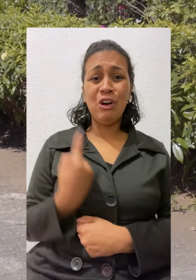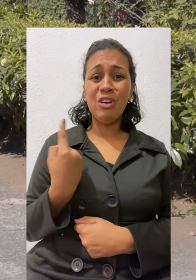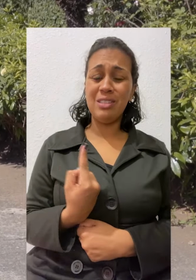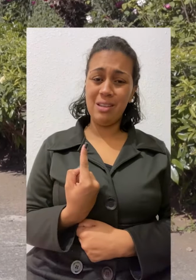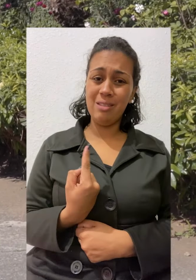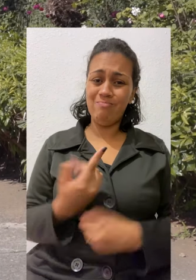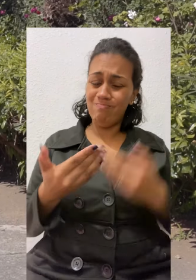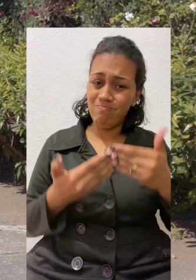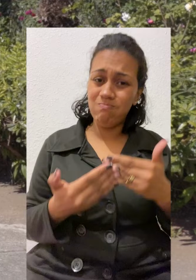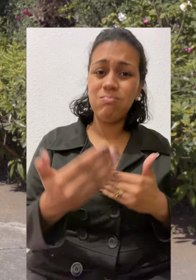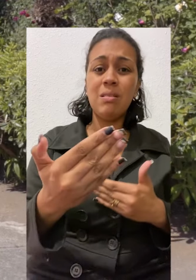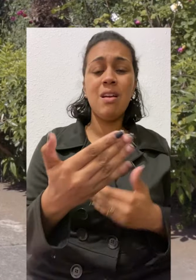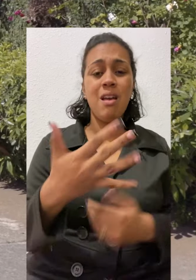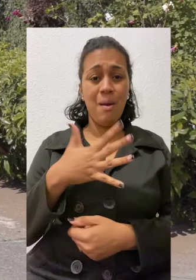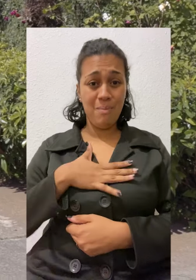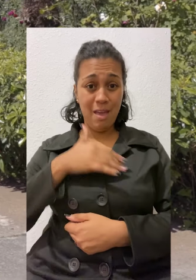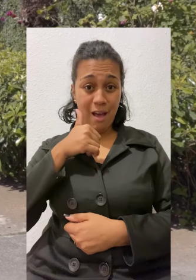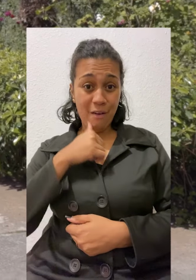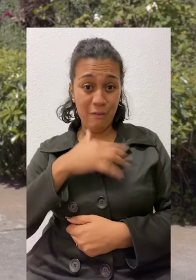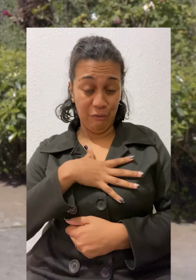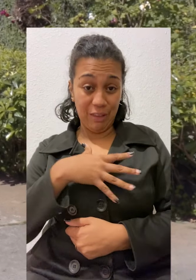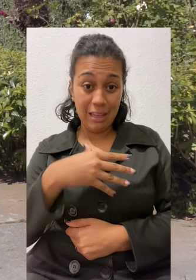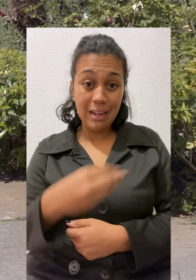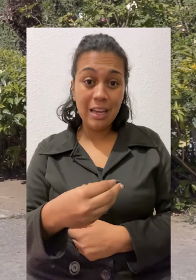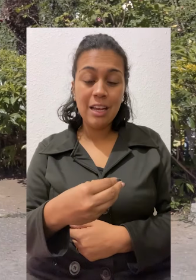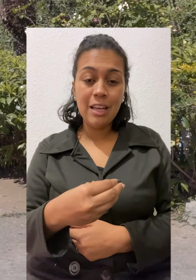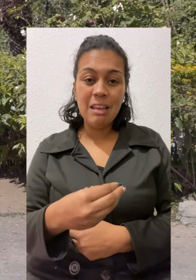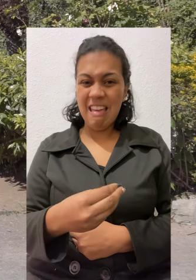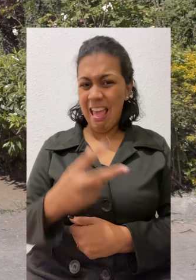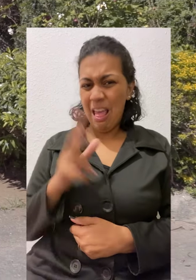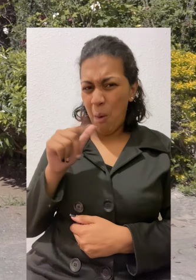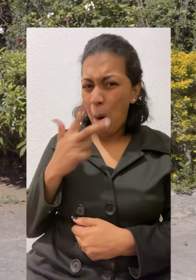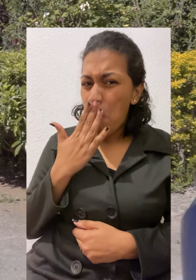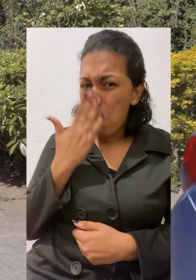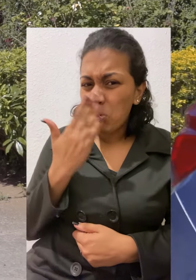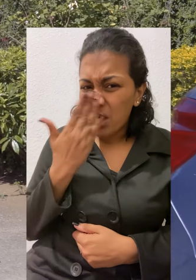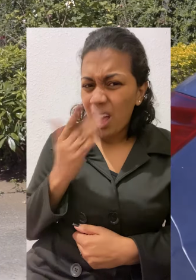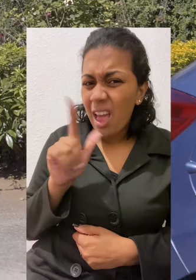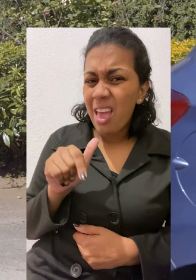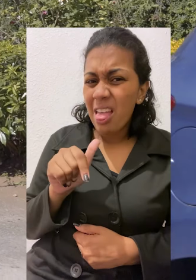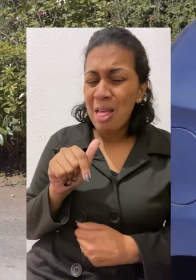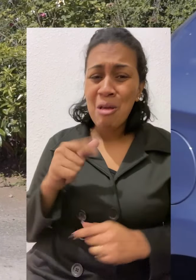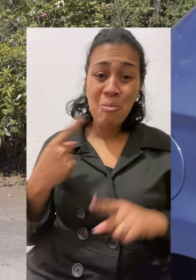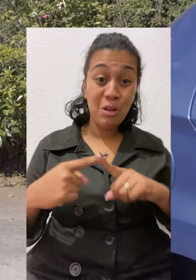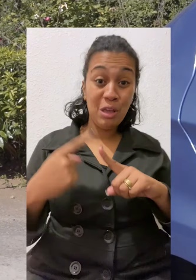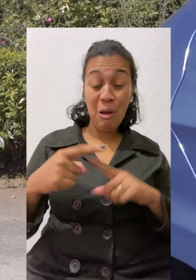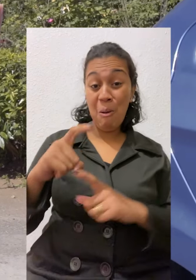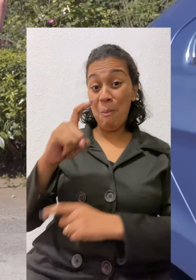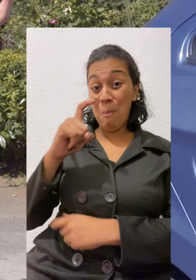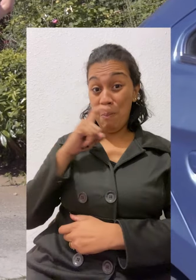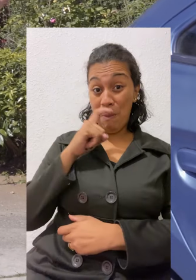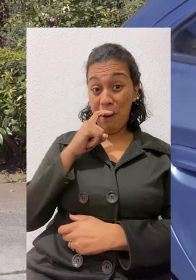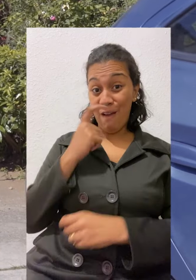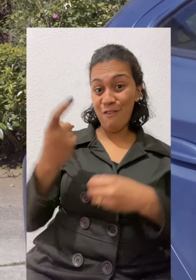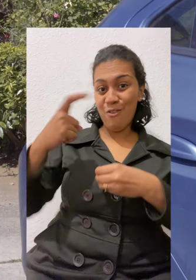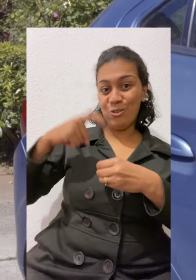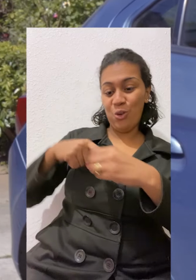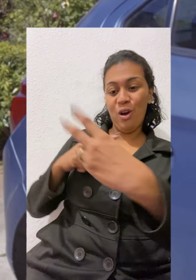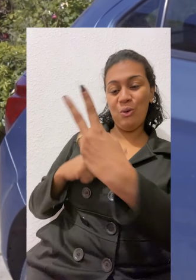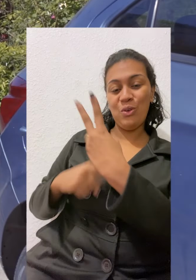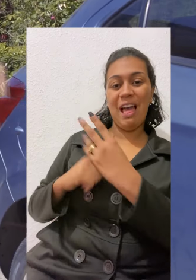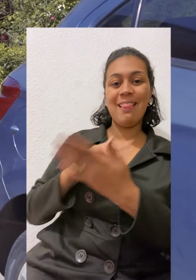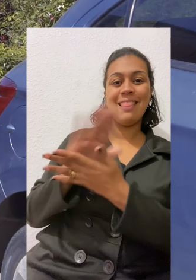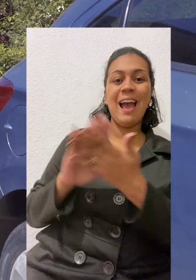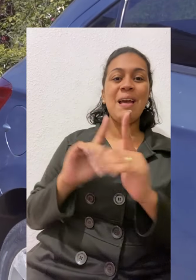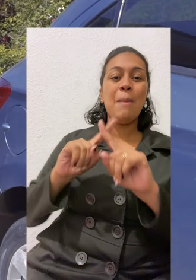só. E a partir daí, a minha filha é da puta. O pai não